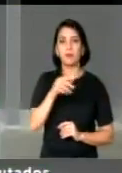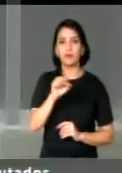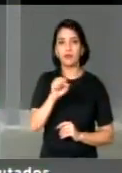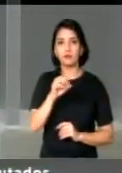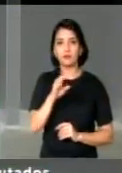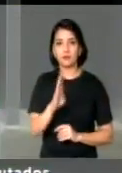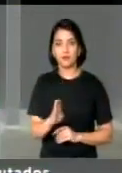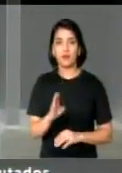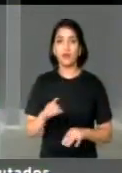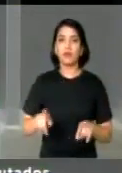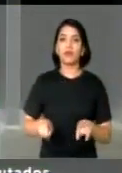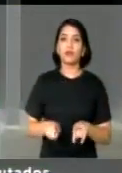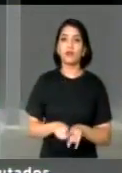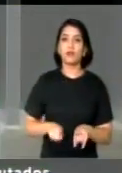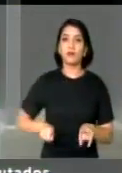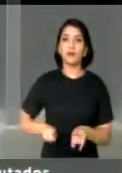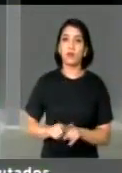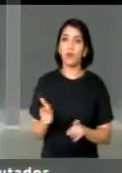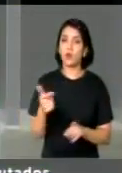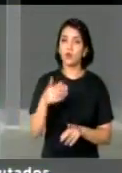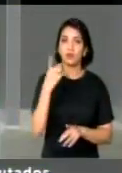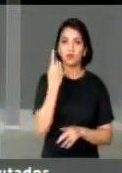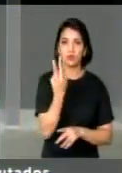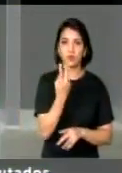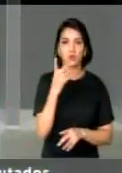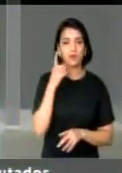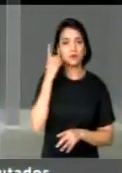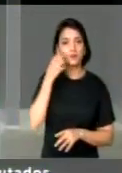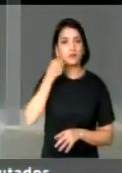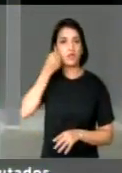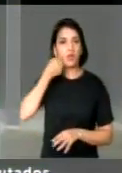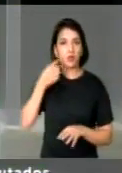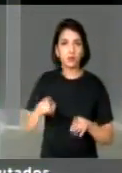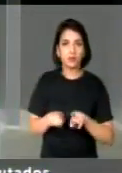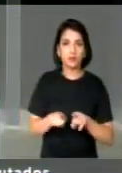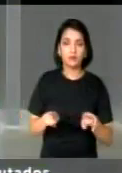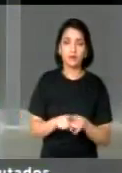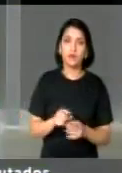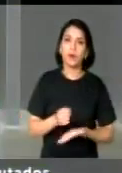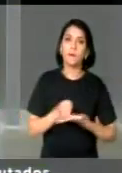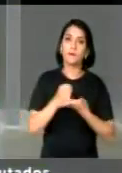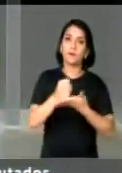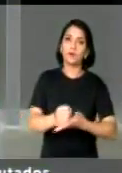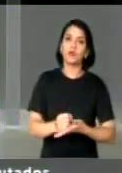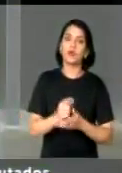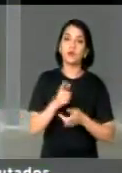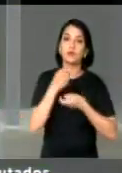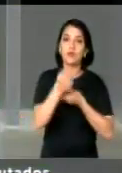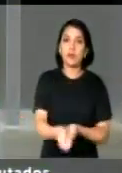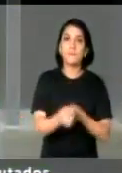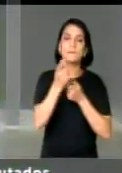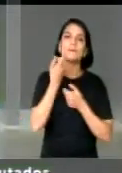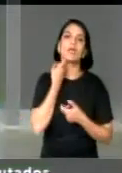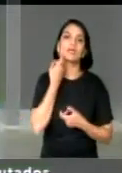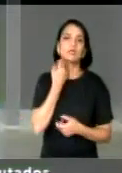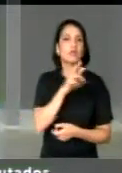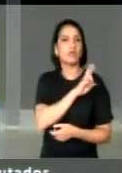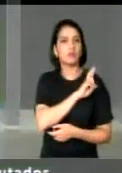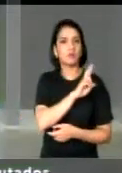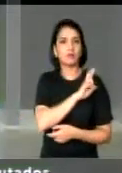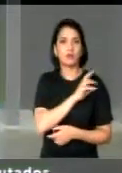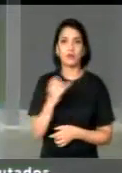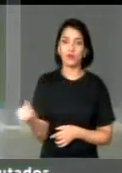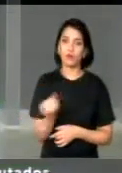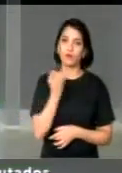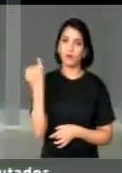Camilo, apoiamos a pesca sustentável, responsável, importante atividade econômica para o Amapá e